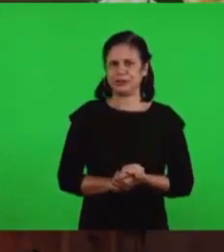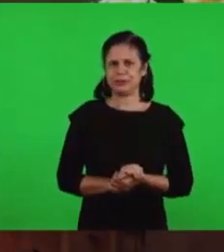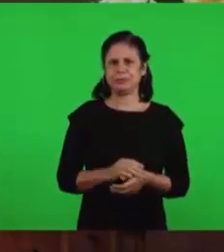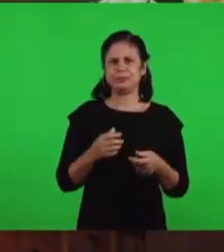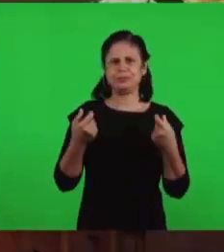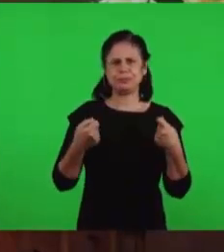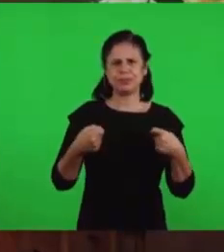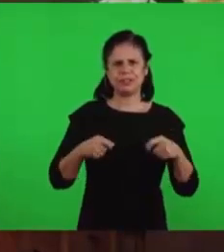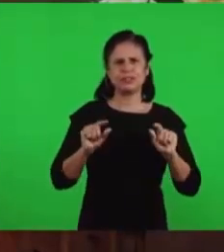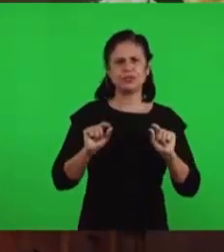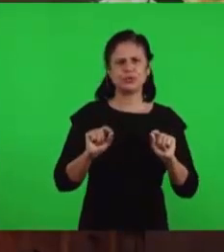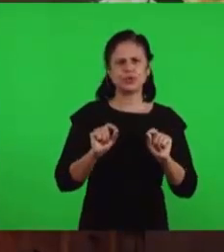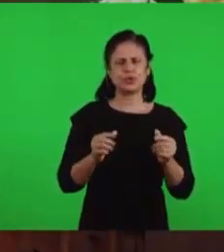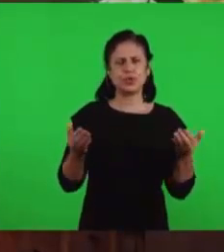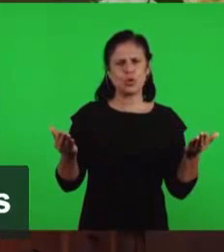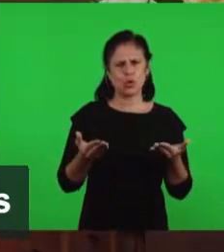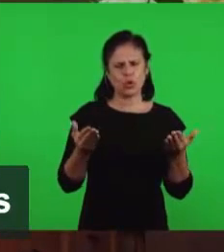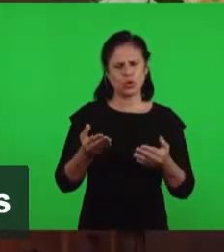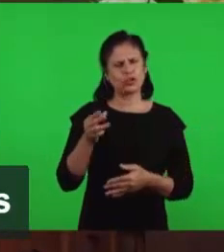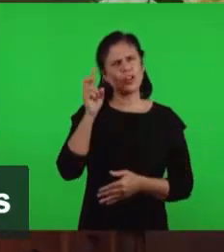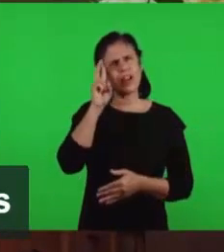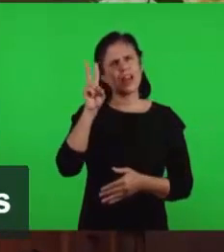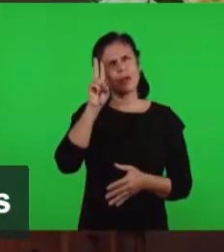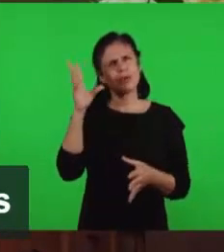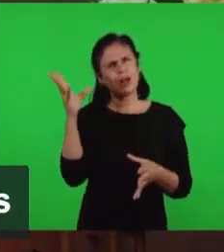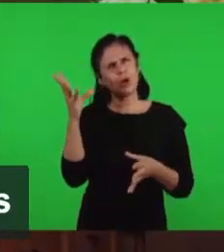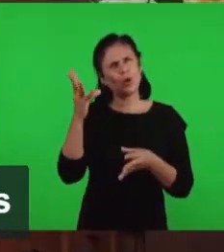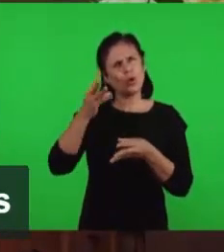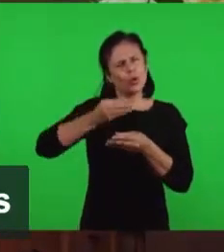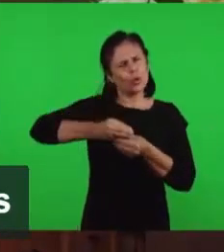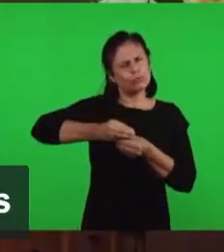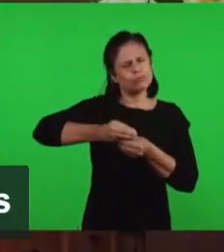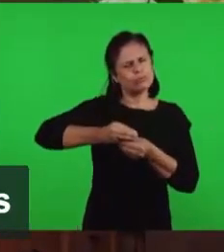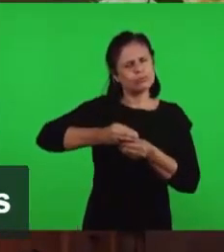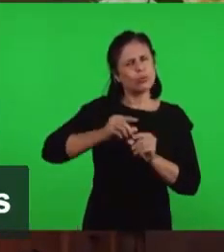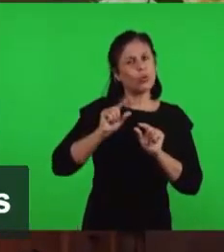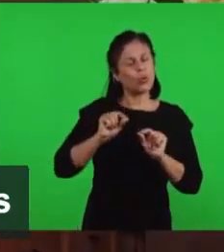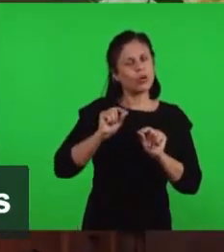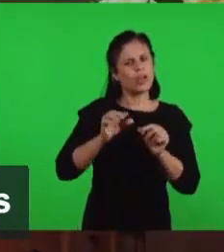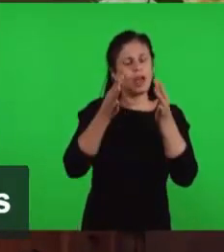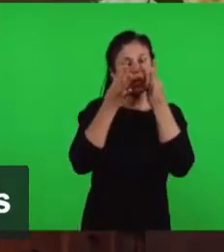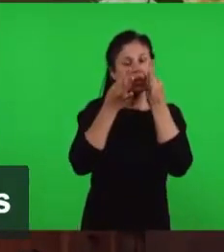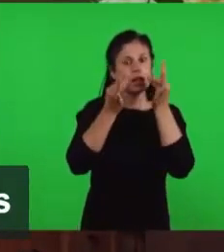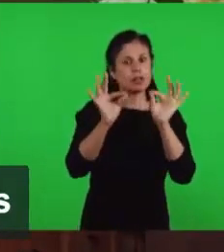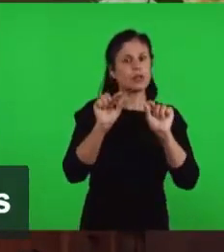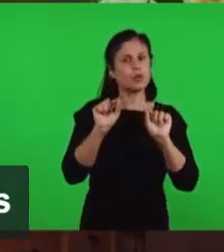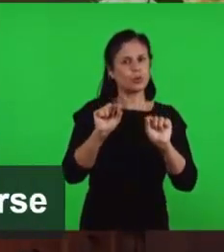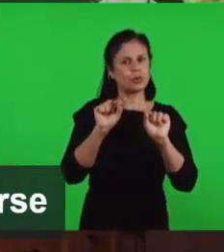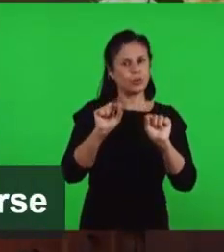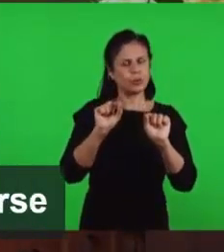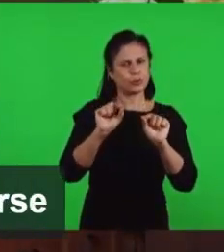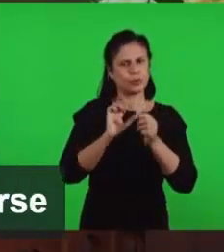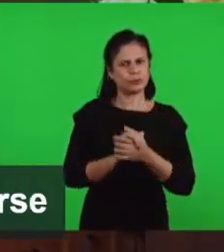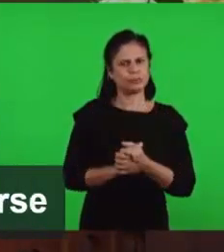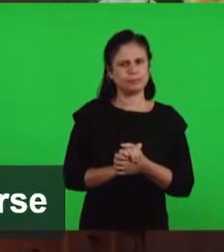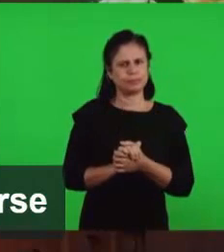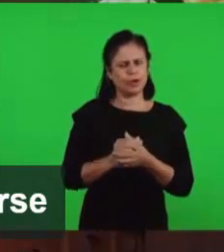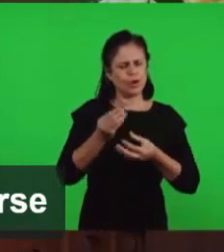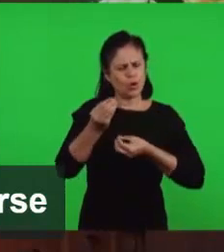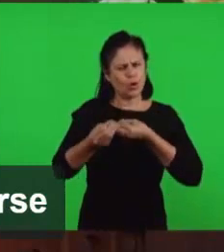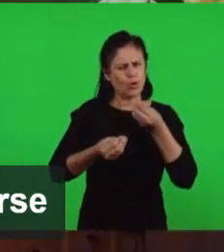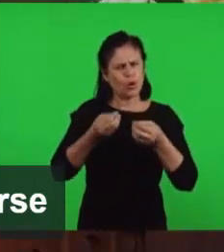nós aqui hoje para recapitular para os irmãos nós nos atendemos para os assuntos a forma de